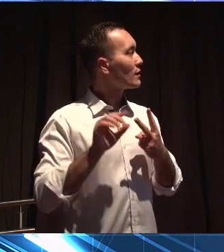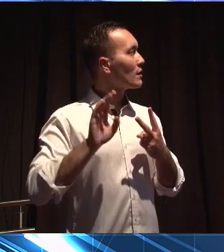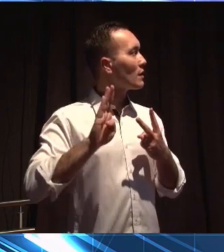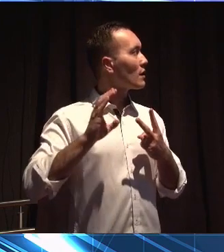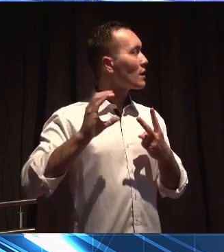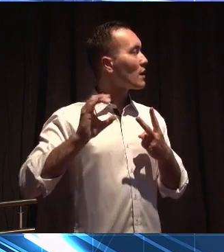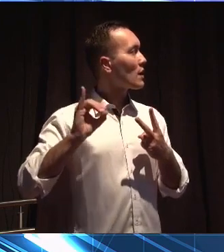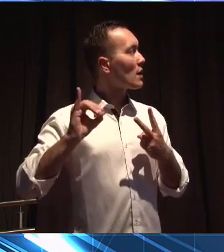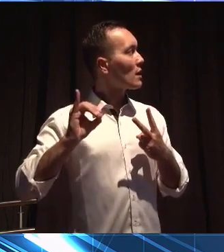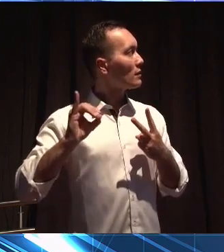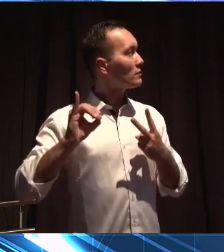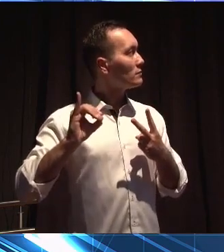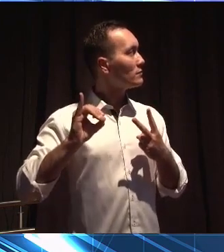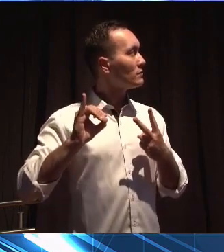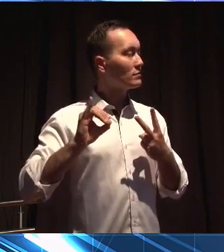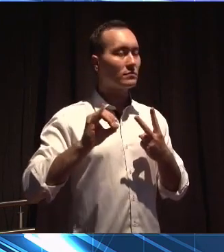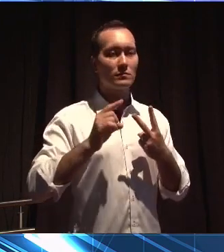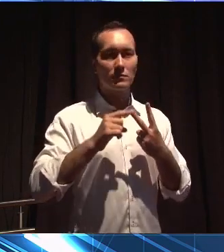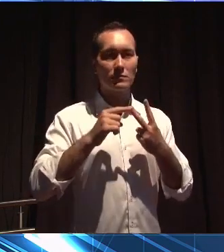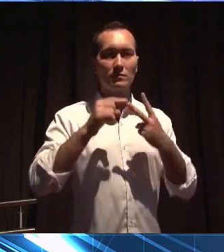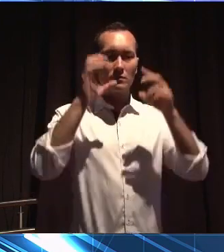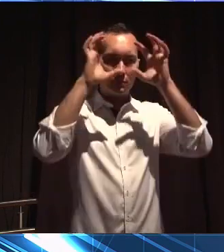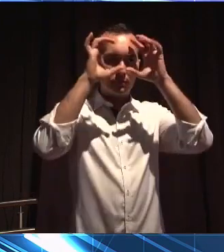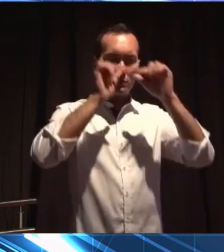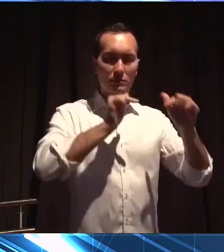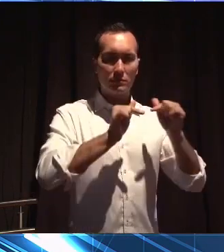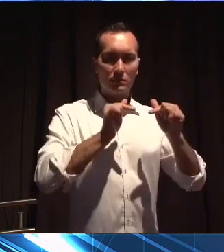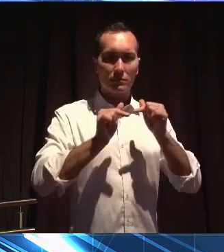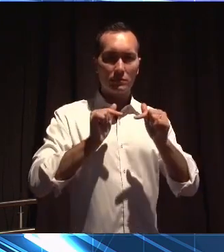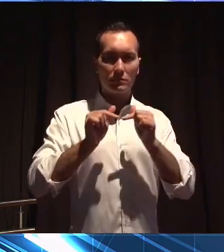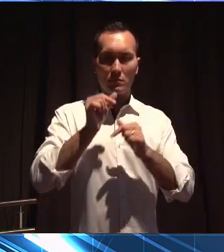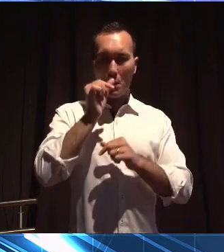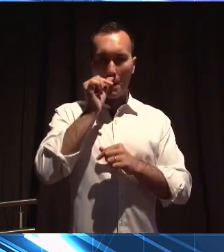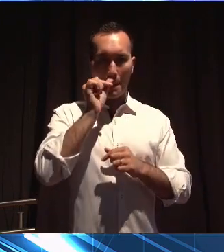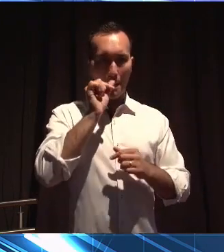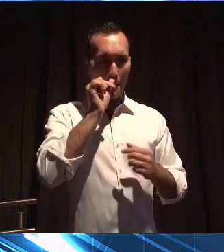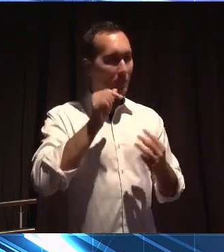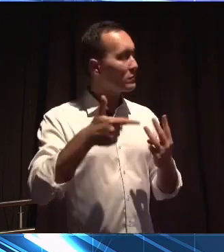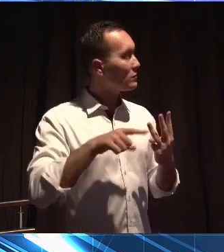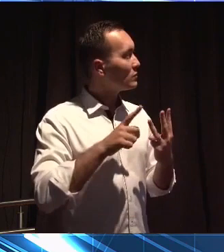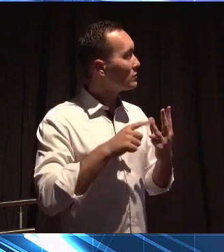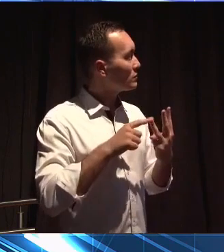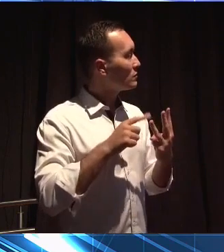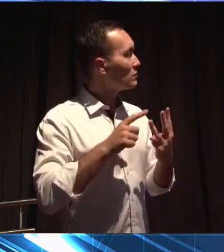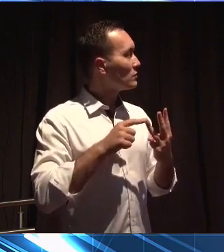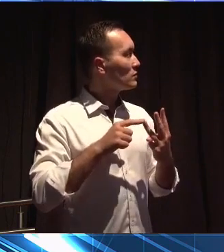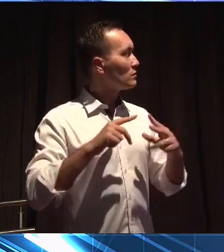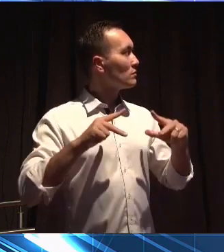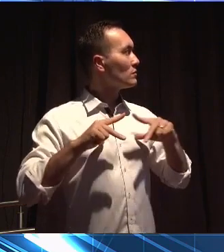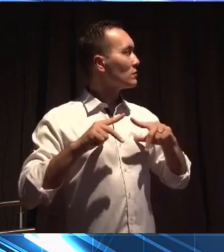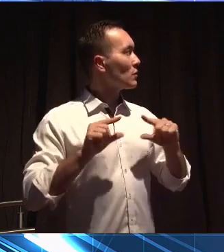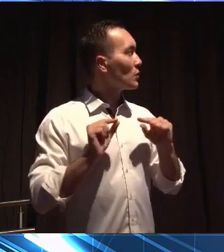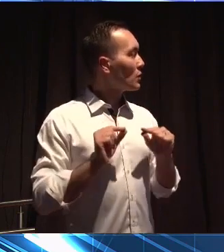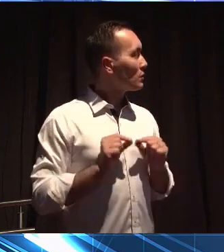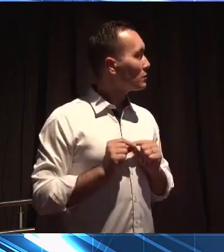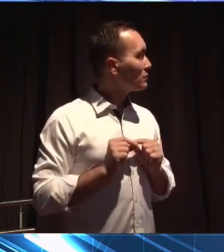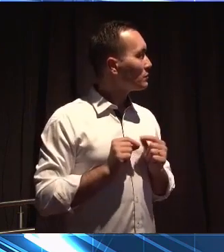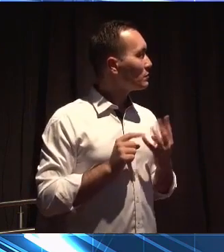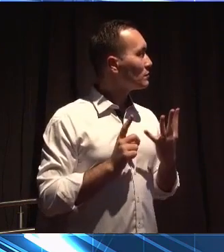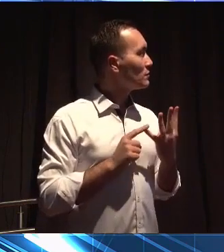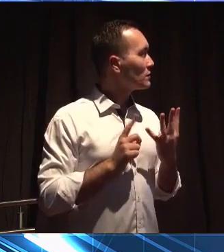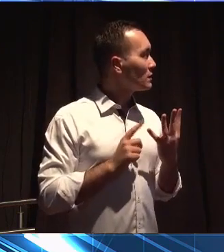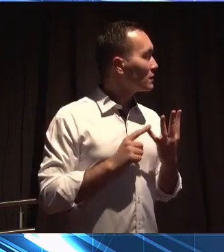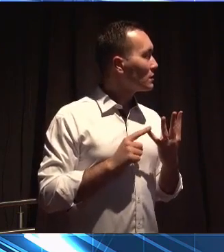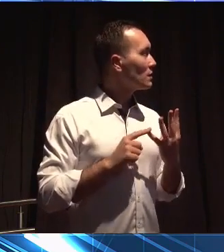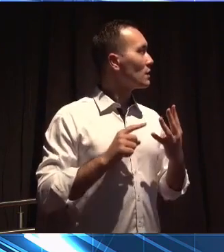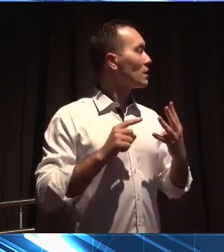neuroprivacidade, ou com trabalho neural, num geral. O que é a privacidade em si e como a privacidade e os dados neurais se